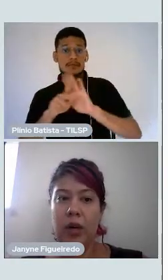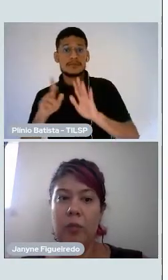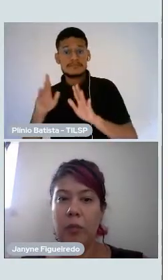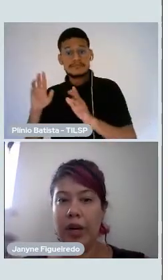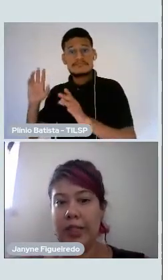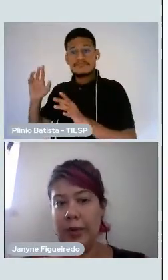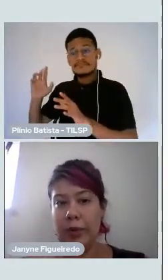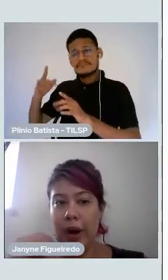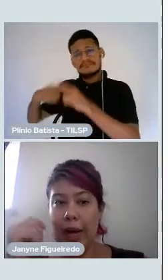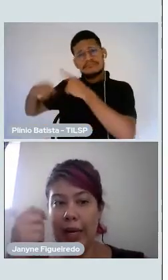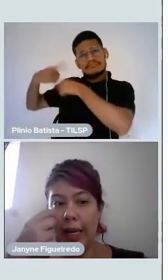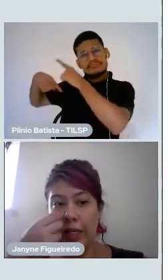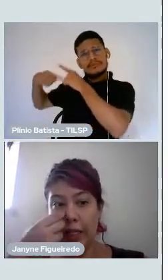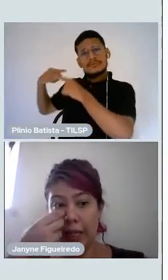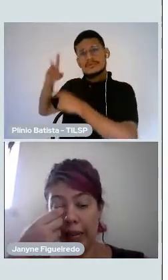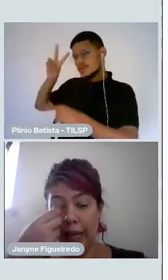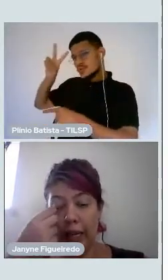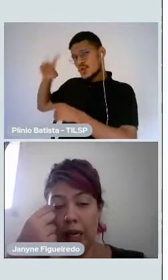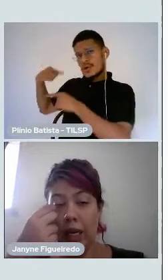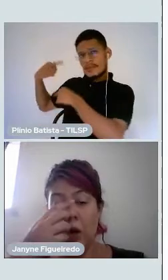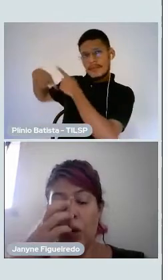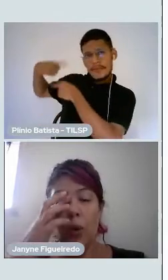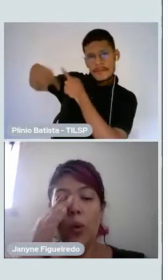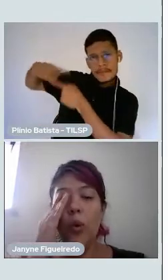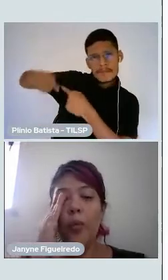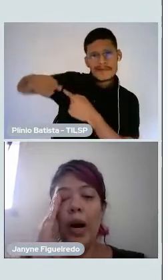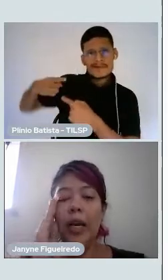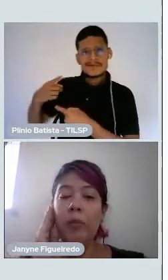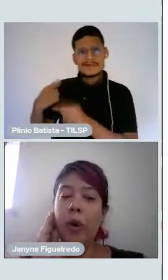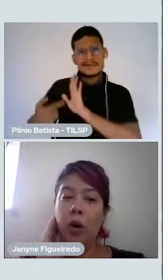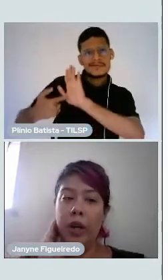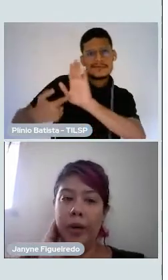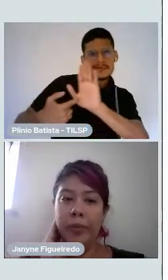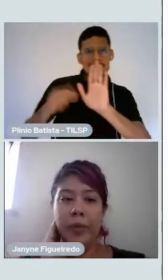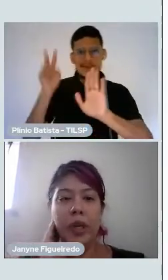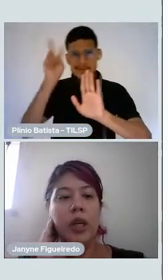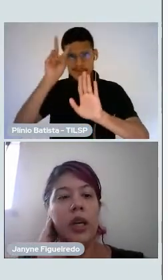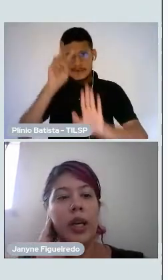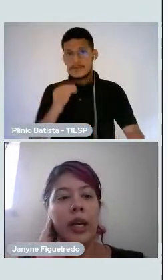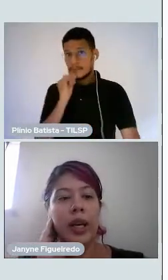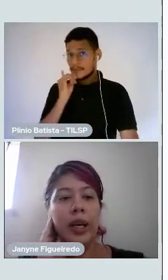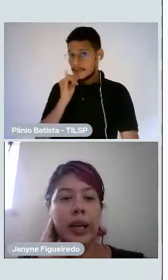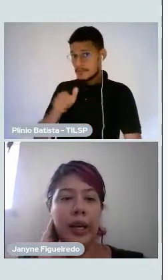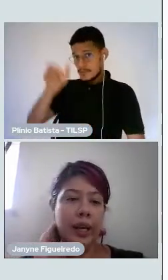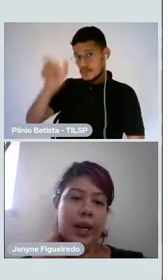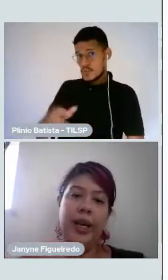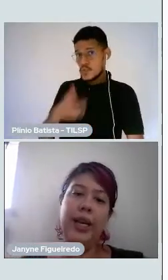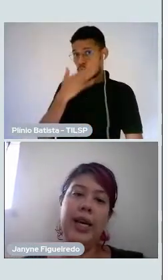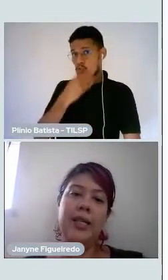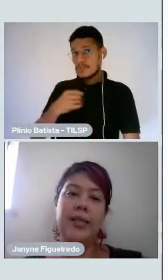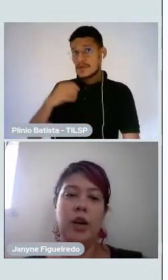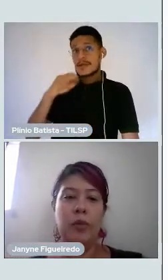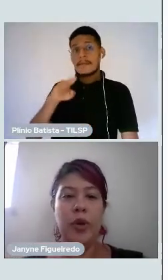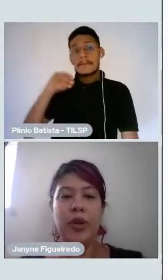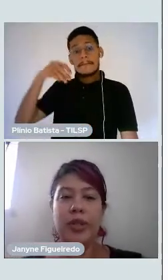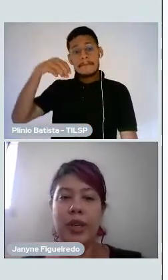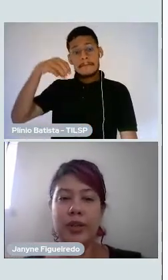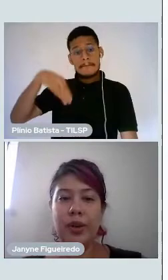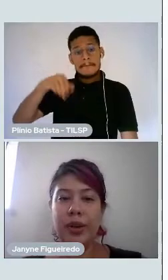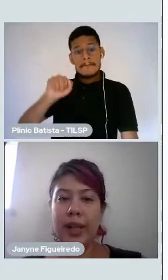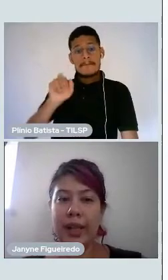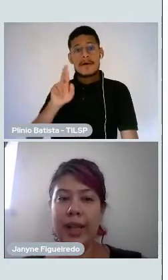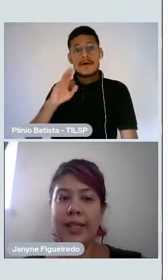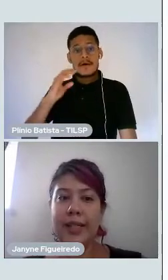historiográfica. Por exemplo, aqui a gente tem o Mark Bloch, que ele nasceu em